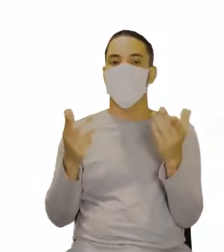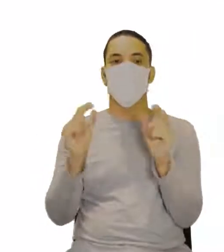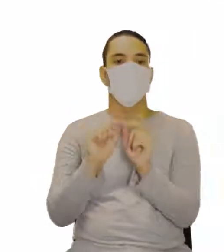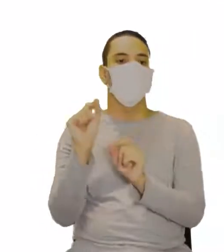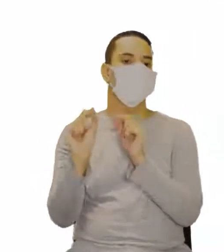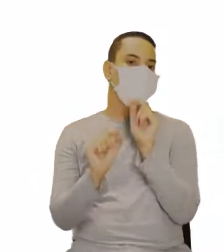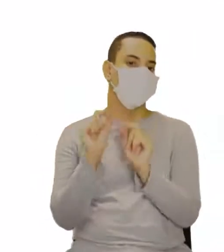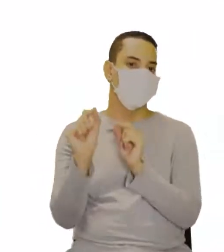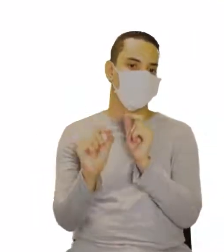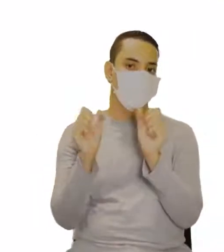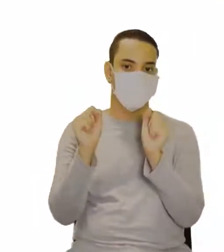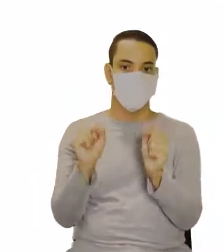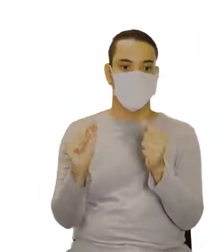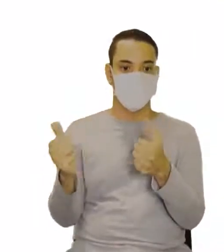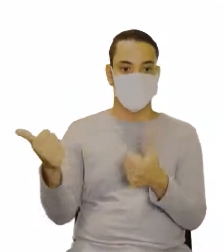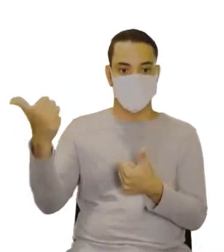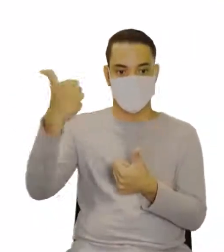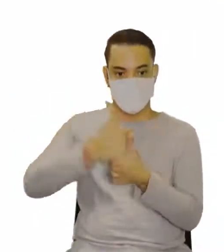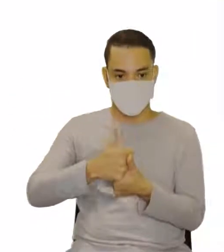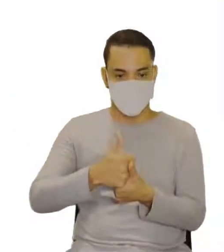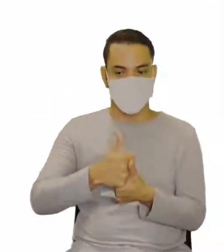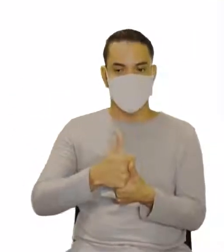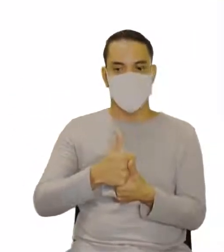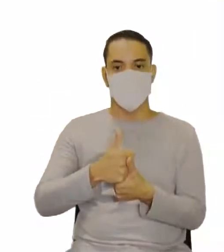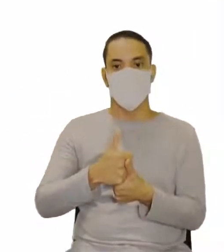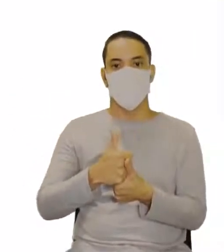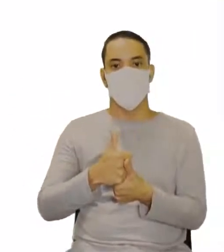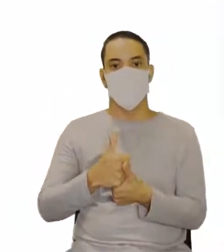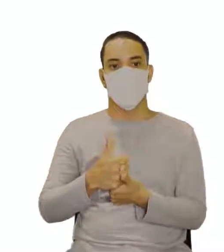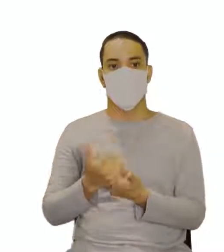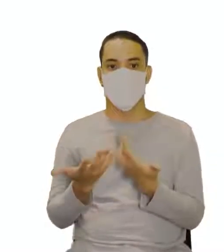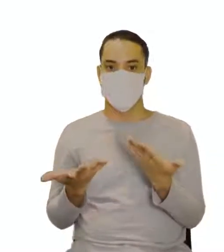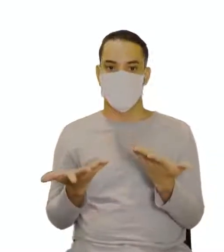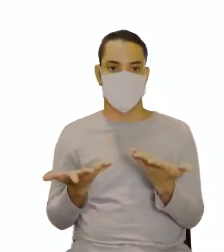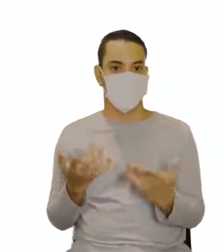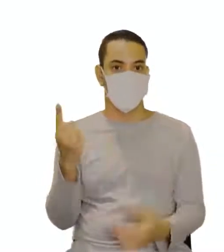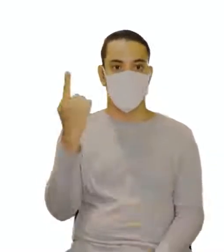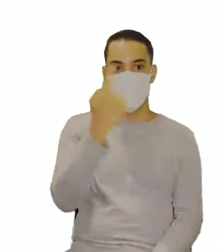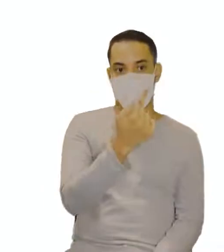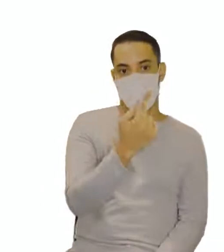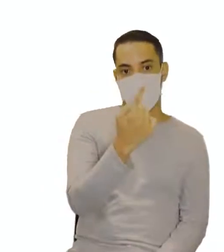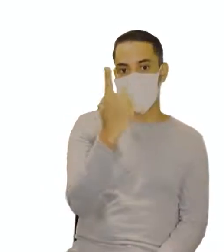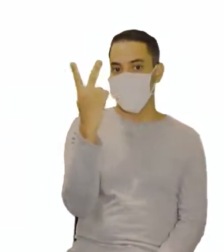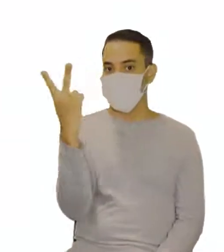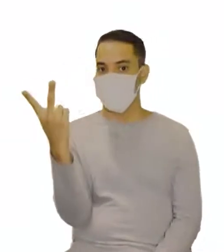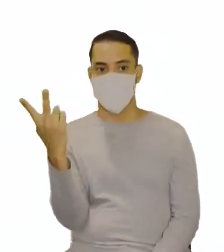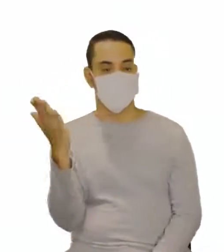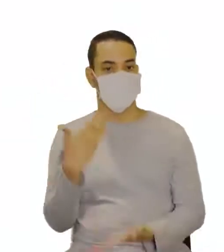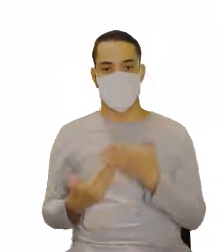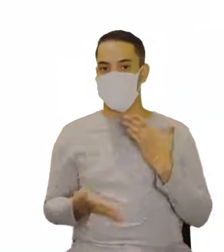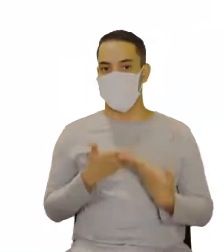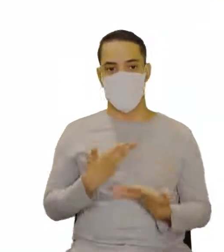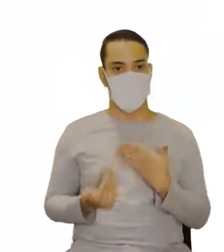fazer? Eu posso substituir essa resistência ou na equação 1 ou na equação